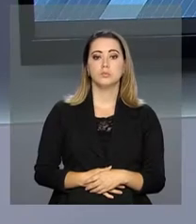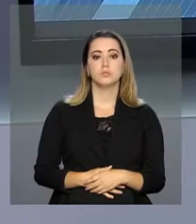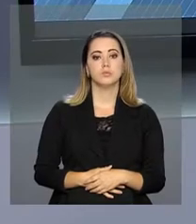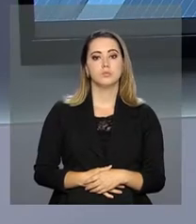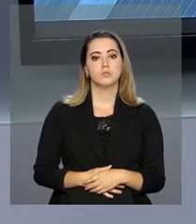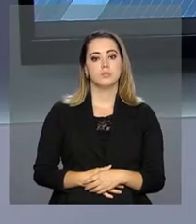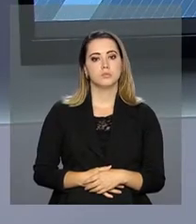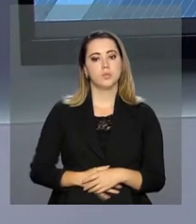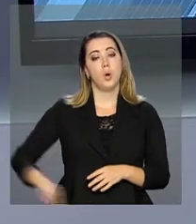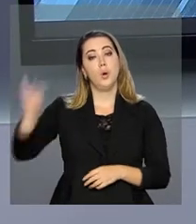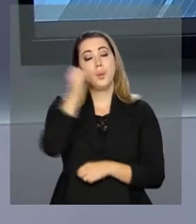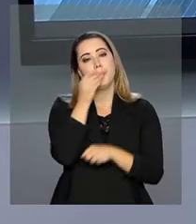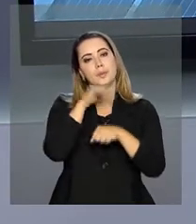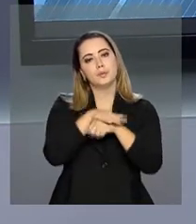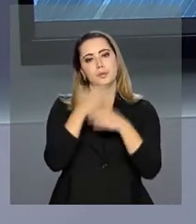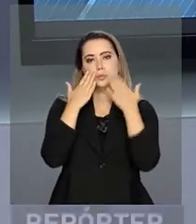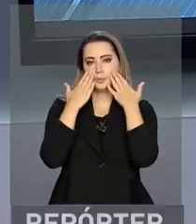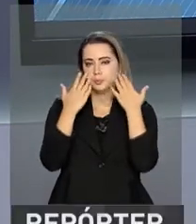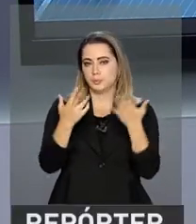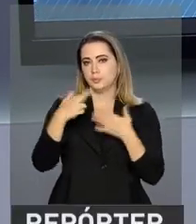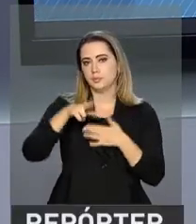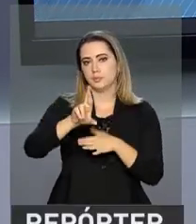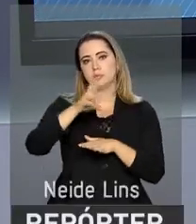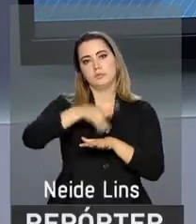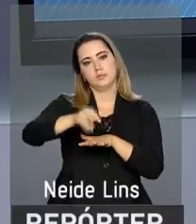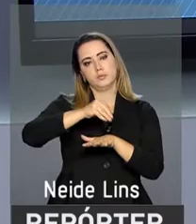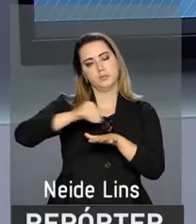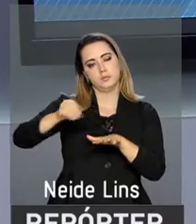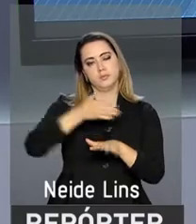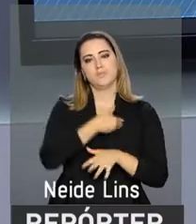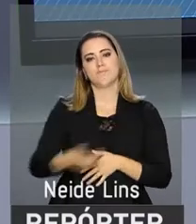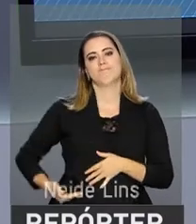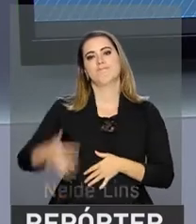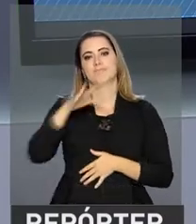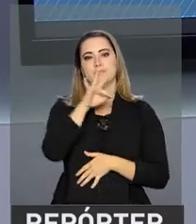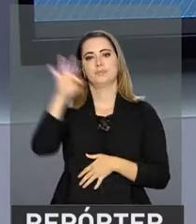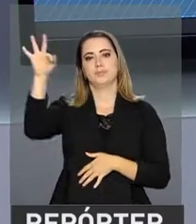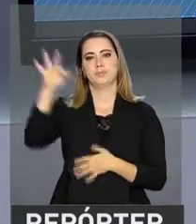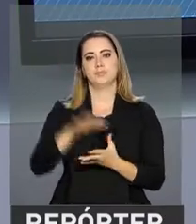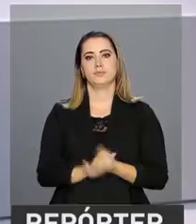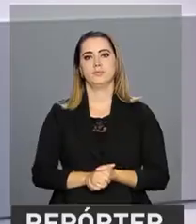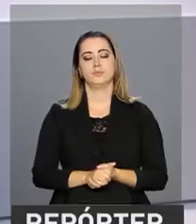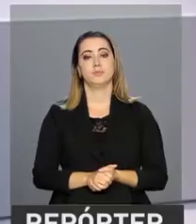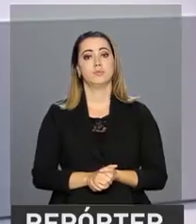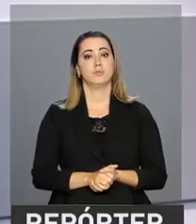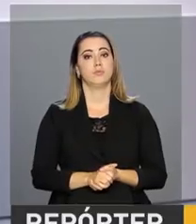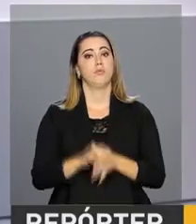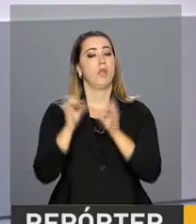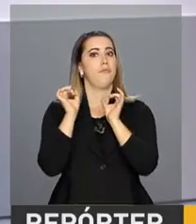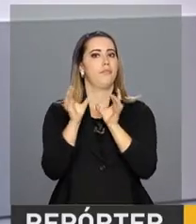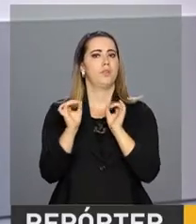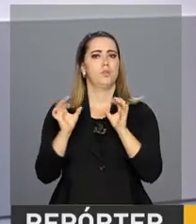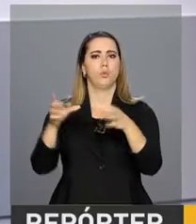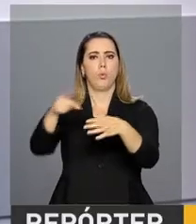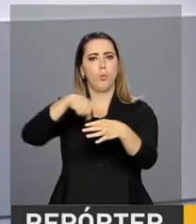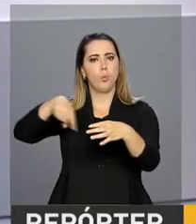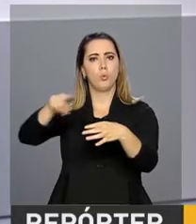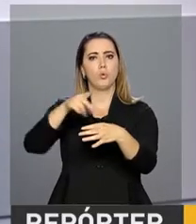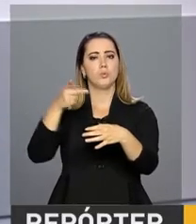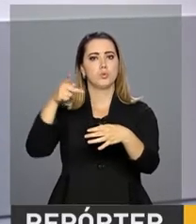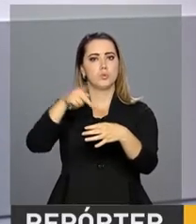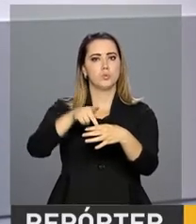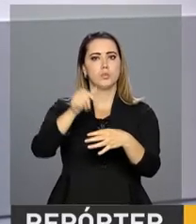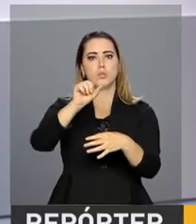olá boa noite começa agora o repórter nbr com as notícias do governo federal o leilão de blocos de petróleo